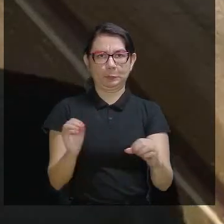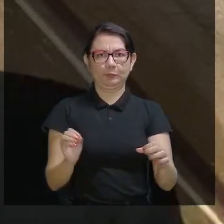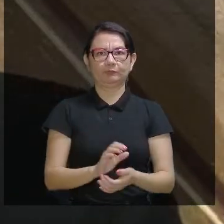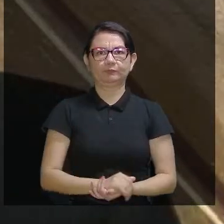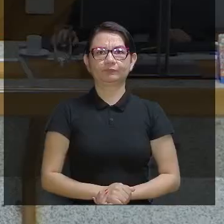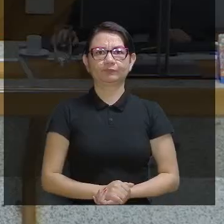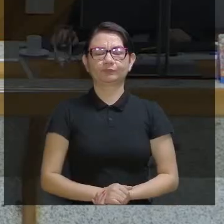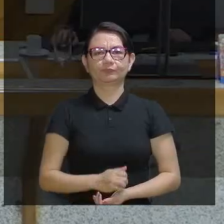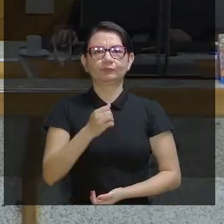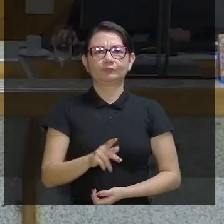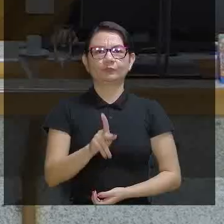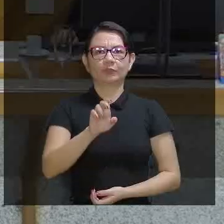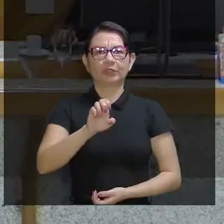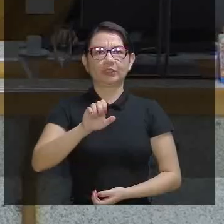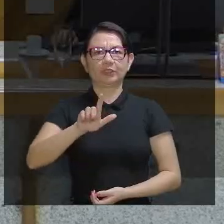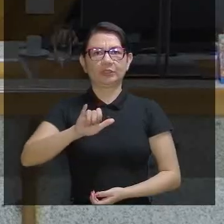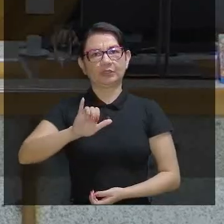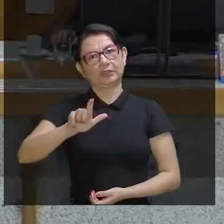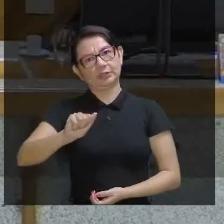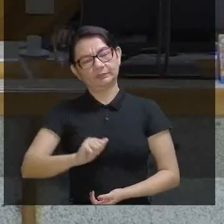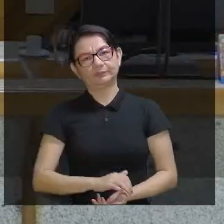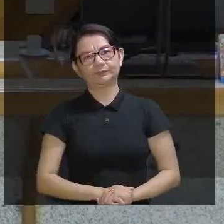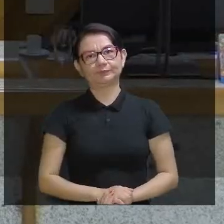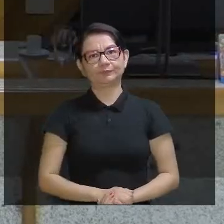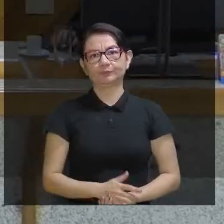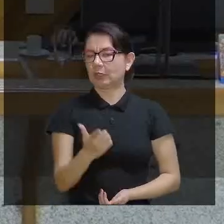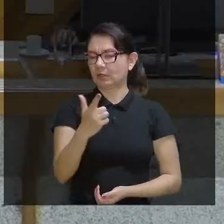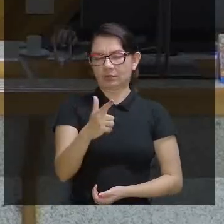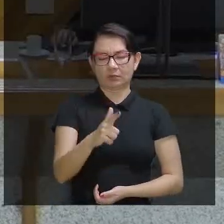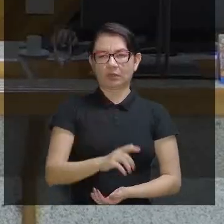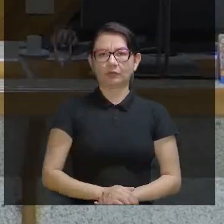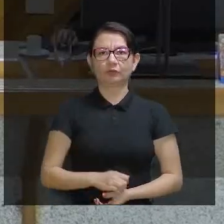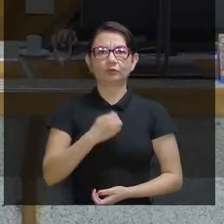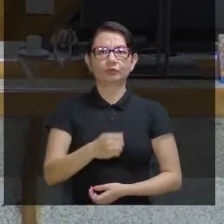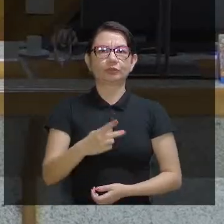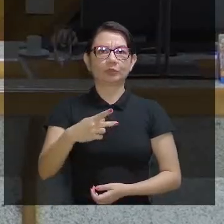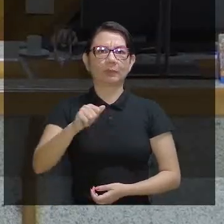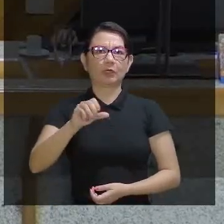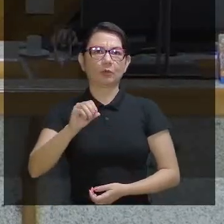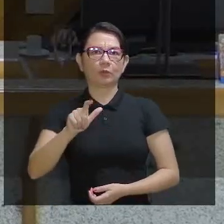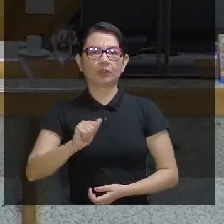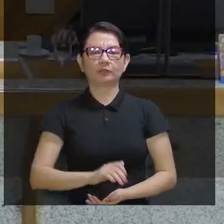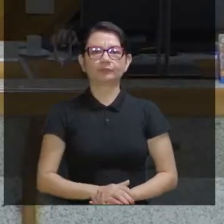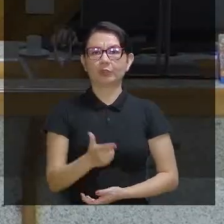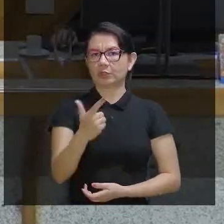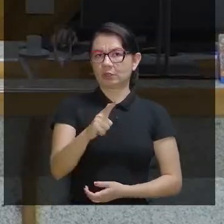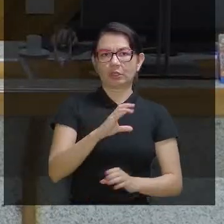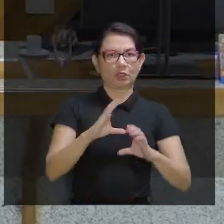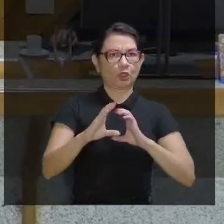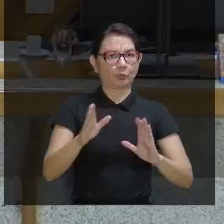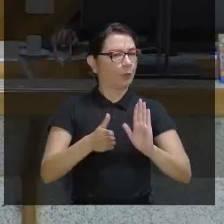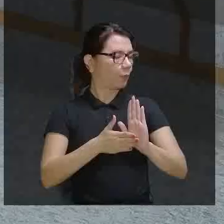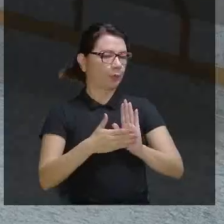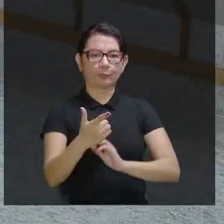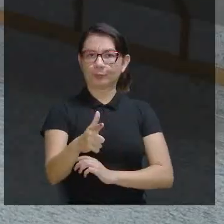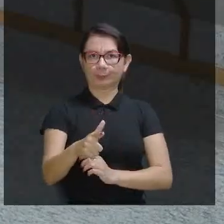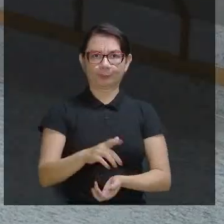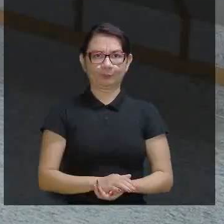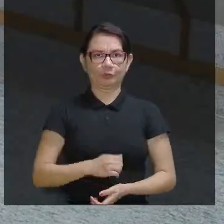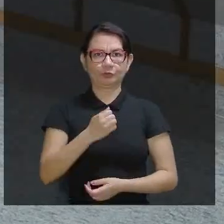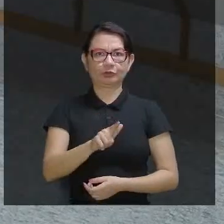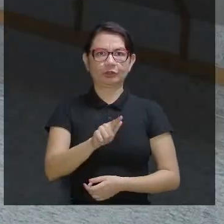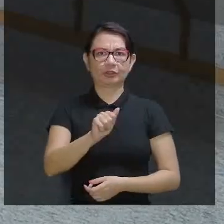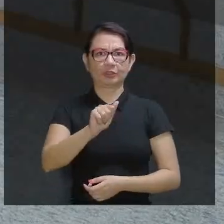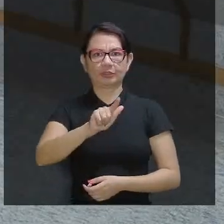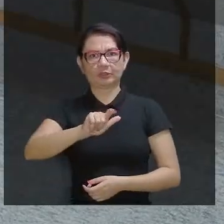nenhuma. Juíza Keila Utzig? Nenhuma, Excelência. Juíza Paula Santos? Sem comunicações, sem proposições. Juiz